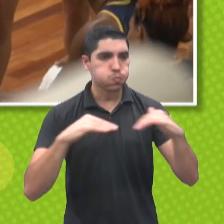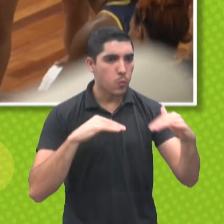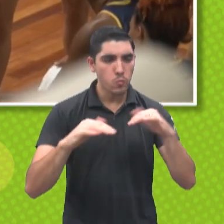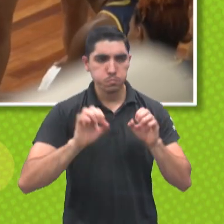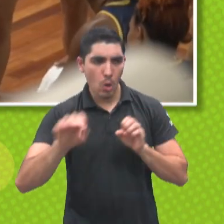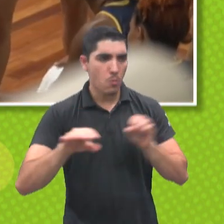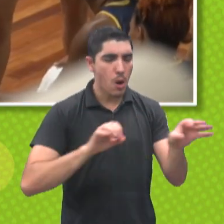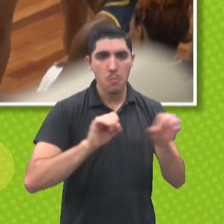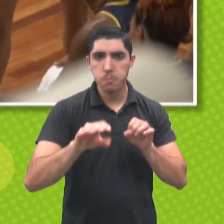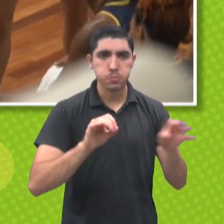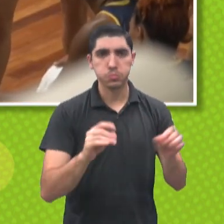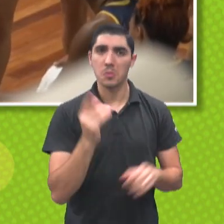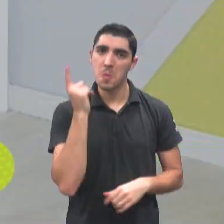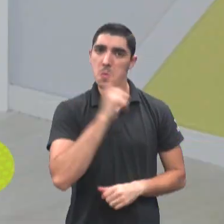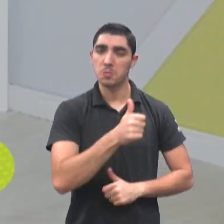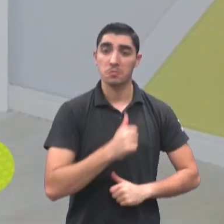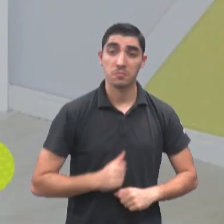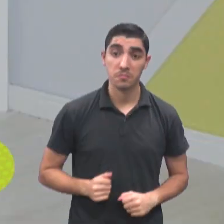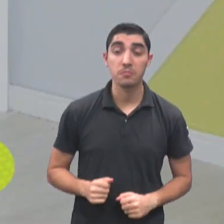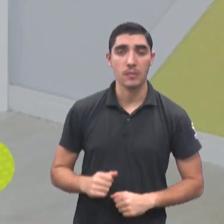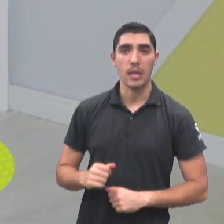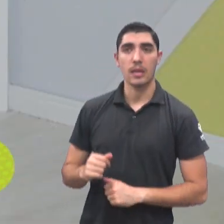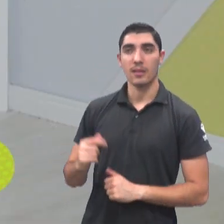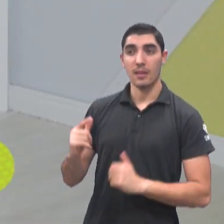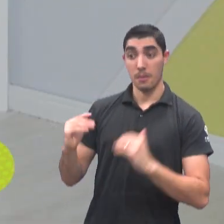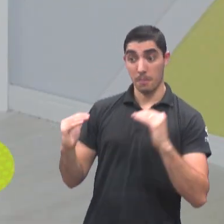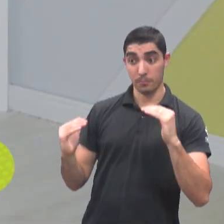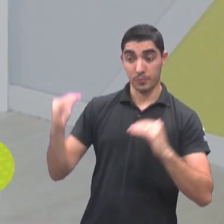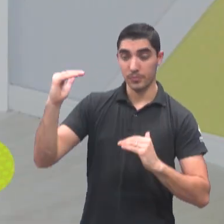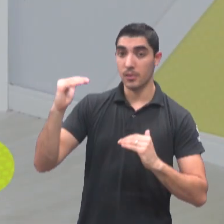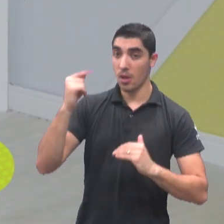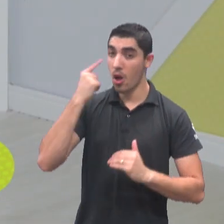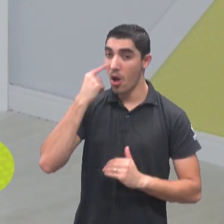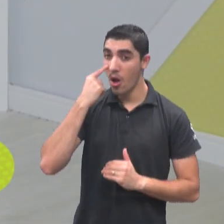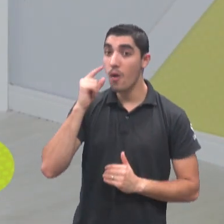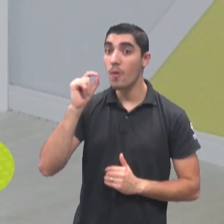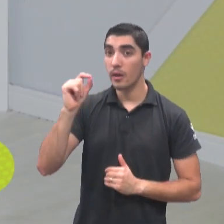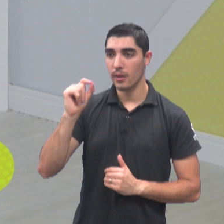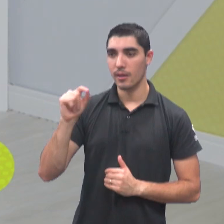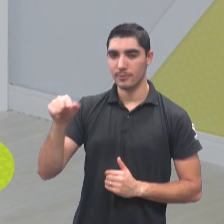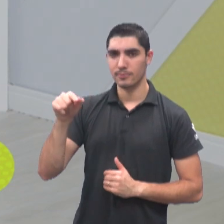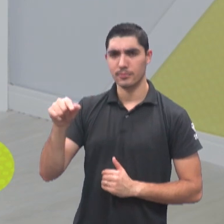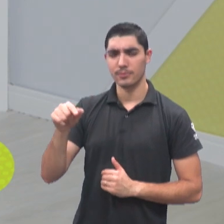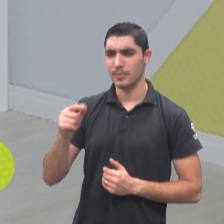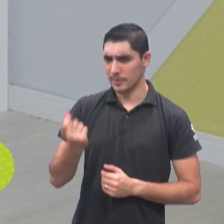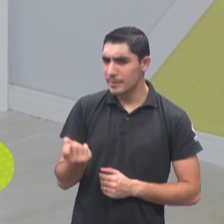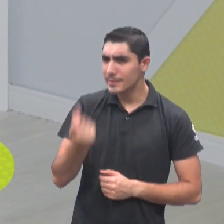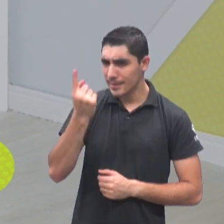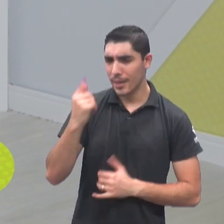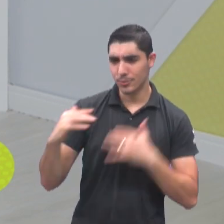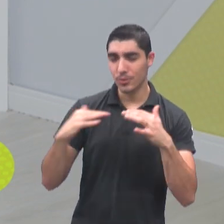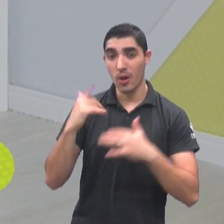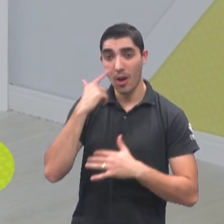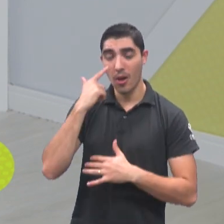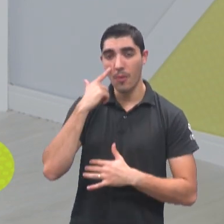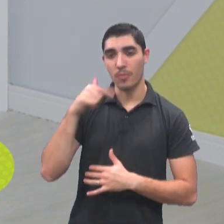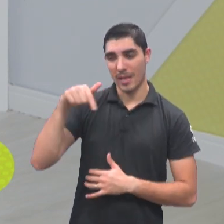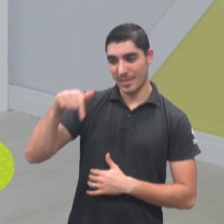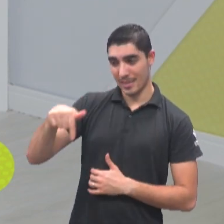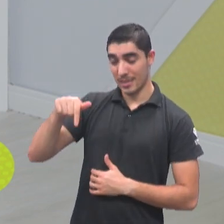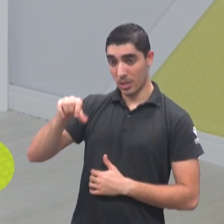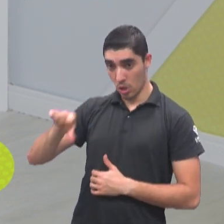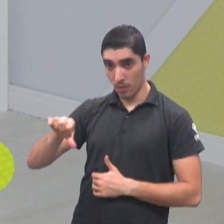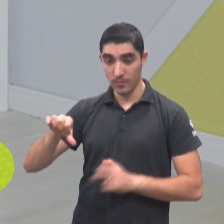parelhos contra os adversários. Discrepante foram as parciais. Ó, pra você ter uma ideia, Brunão, que jogo louco. O jogo foi 79-57